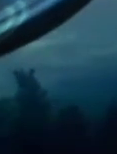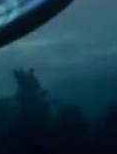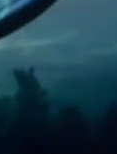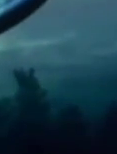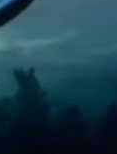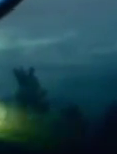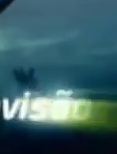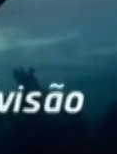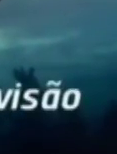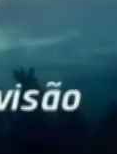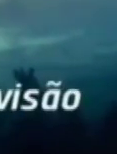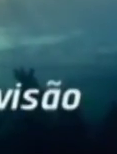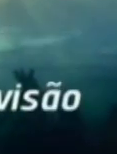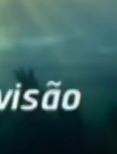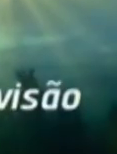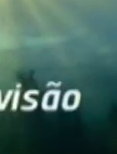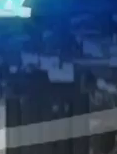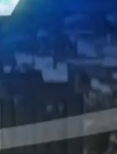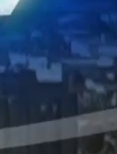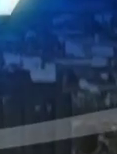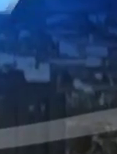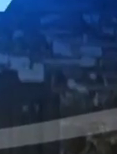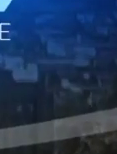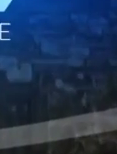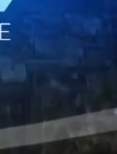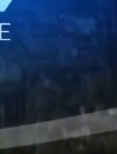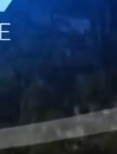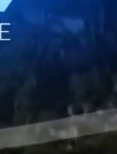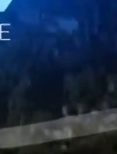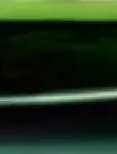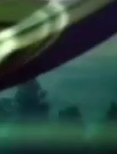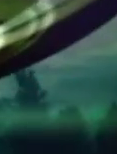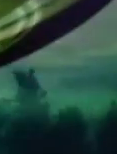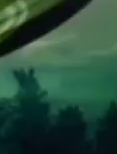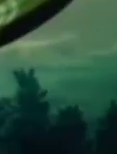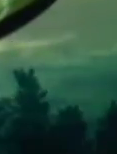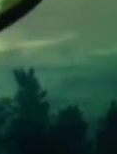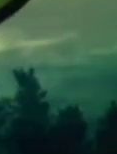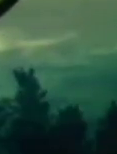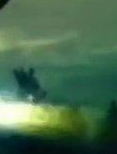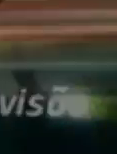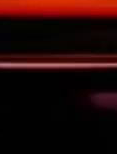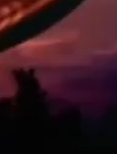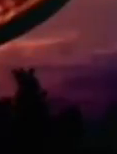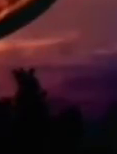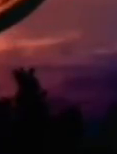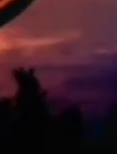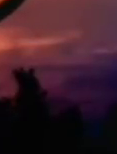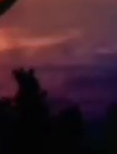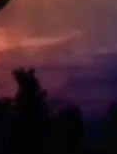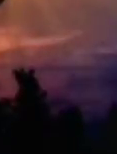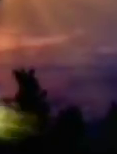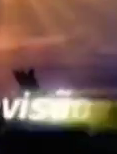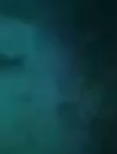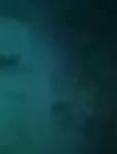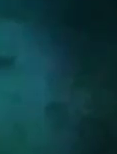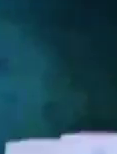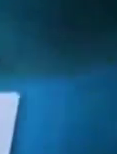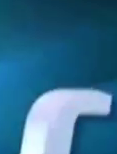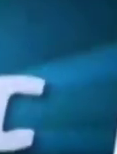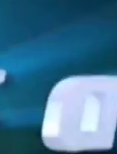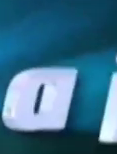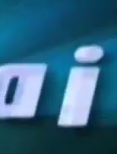Atenção emissoras que fazem parte da RCT, Rede Comunidade de Televisão, para a formação de rede.